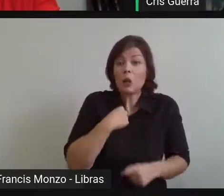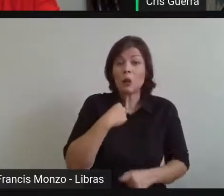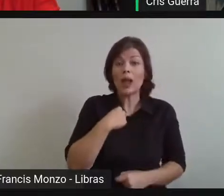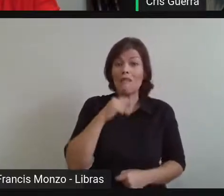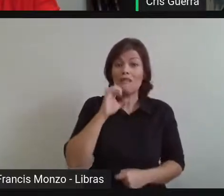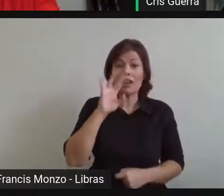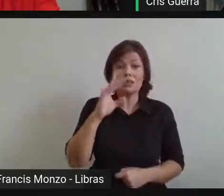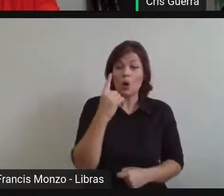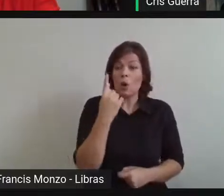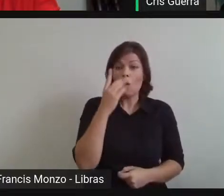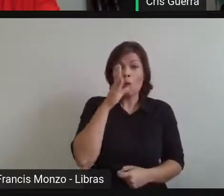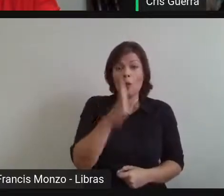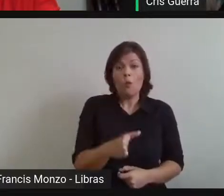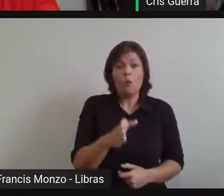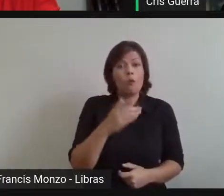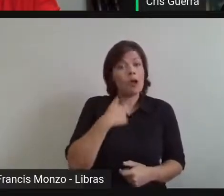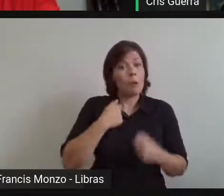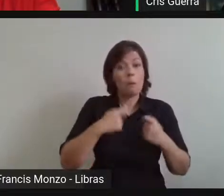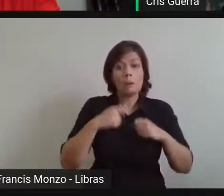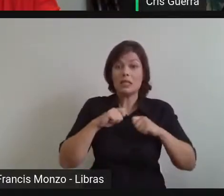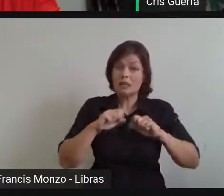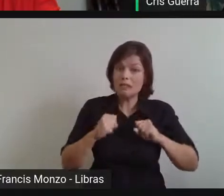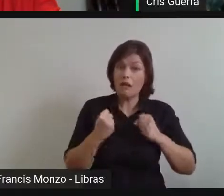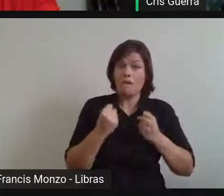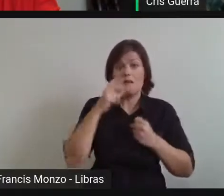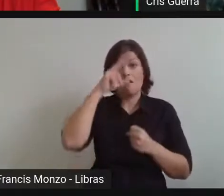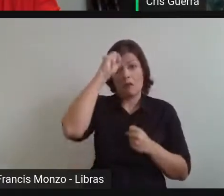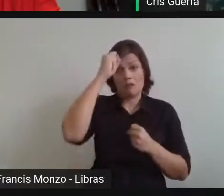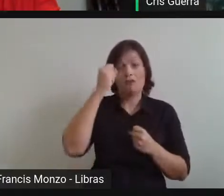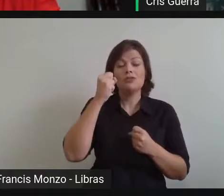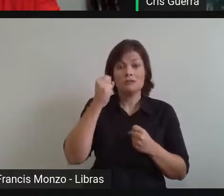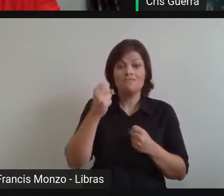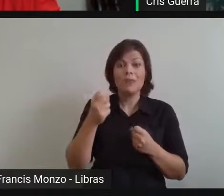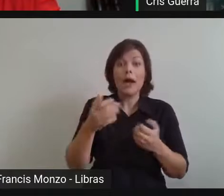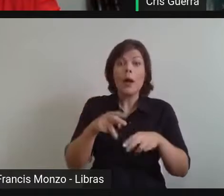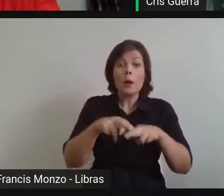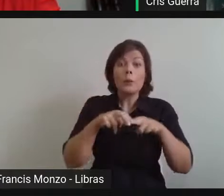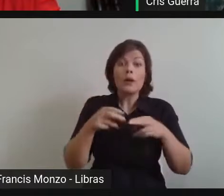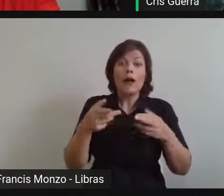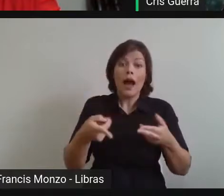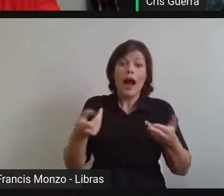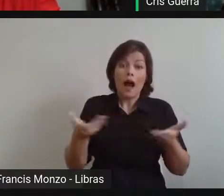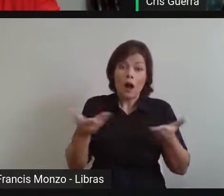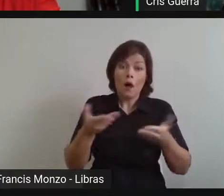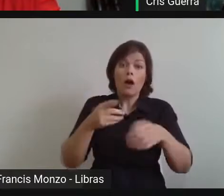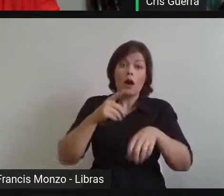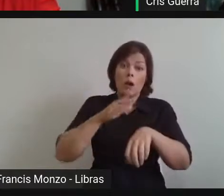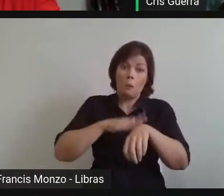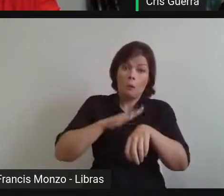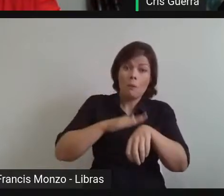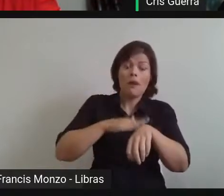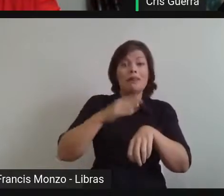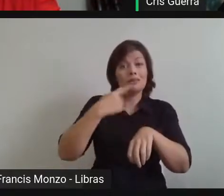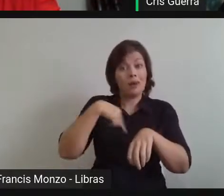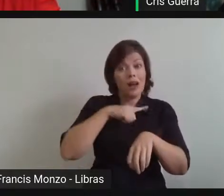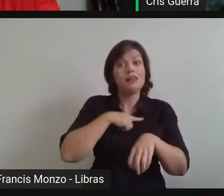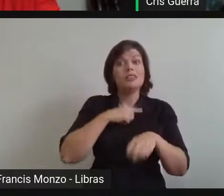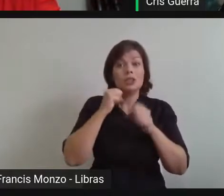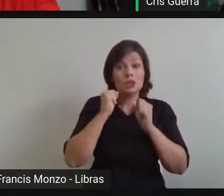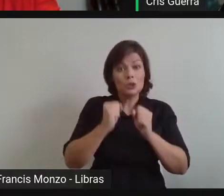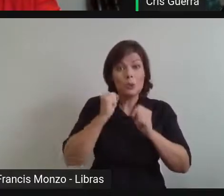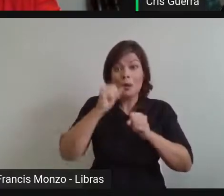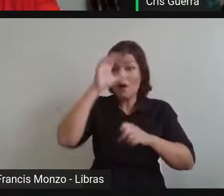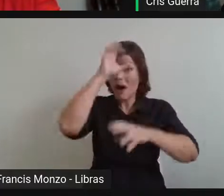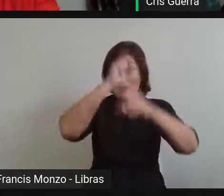gente é capaz de fazer e que a gente nunca tinha pensado em fazer, né? Como essa conversa que está acontecendo aqui, né? O teor